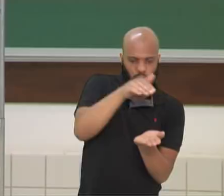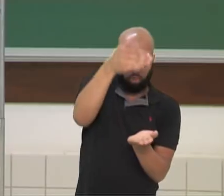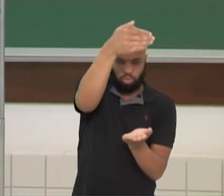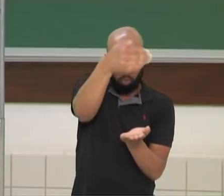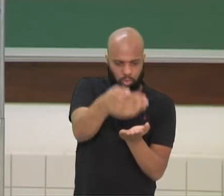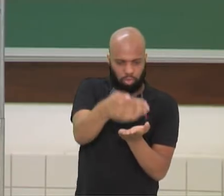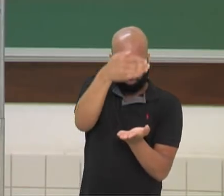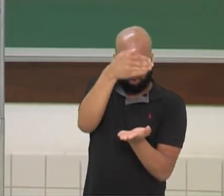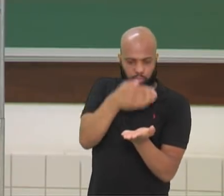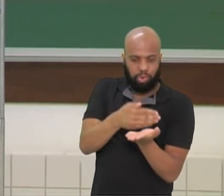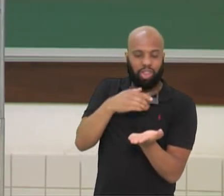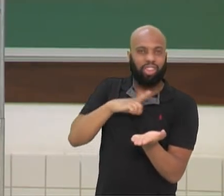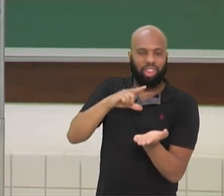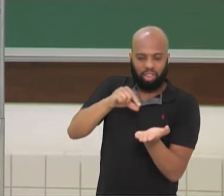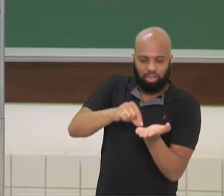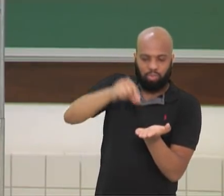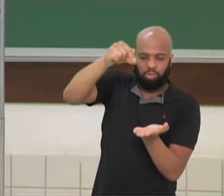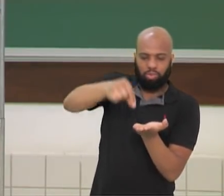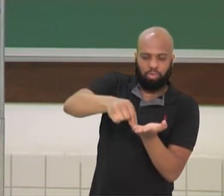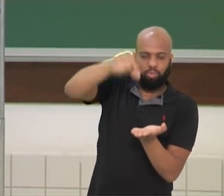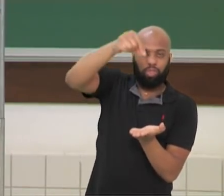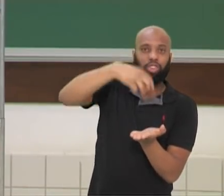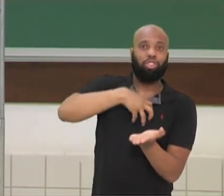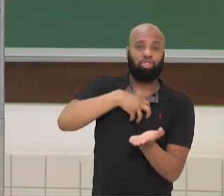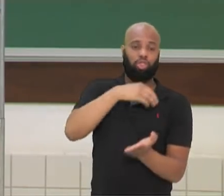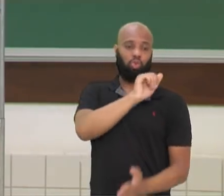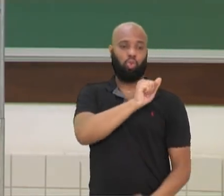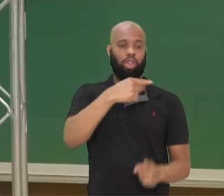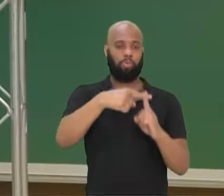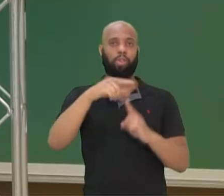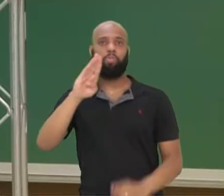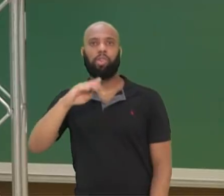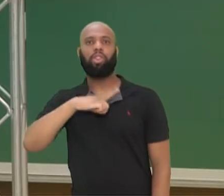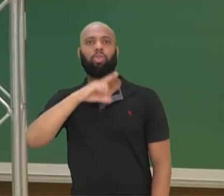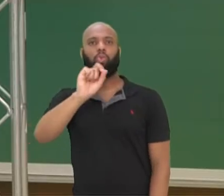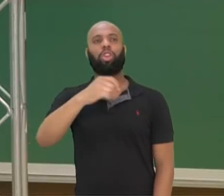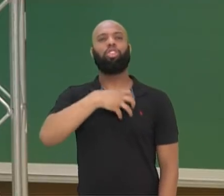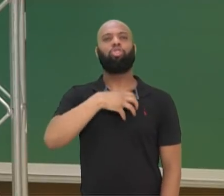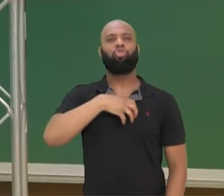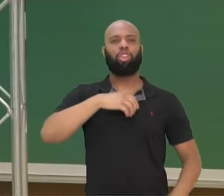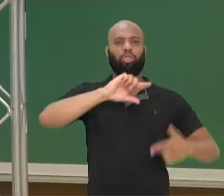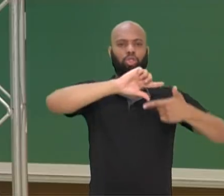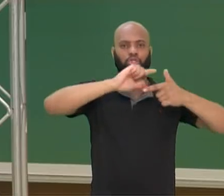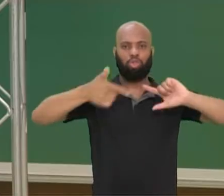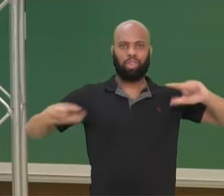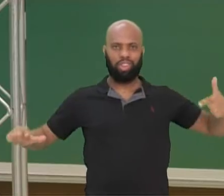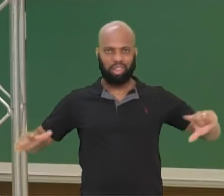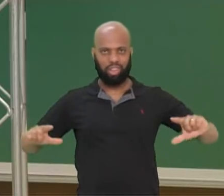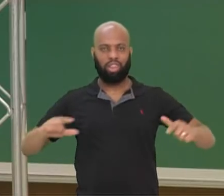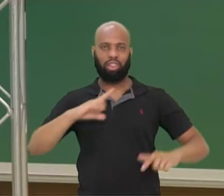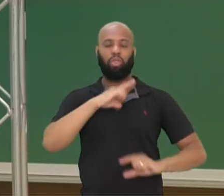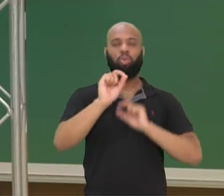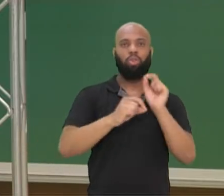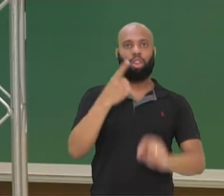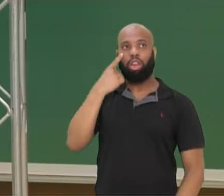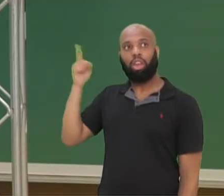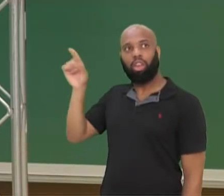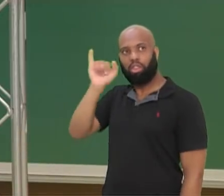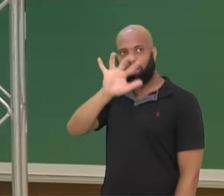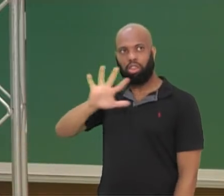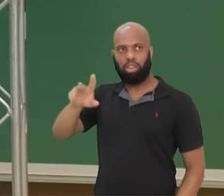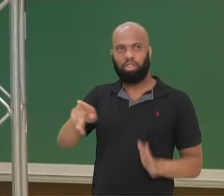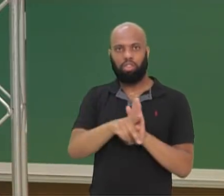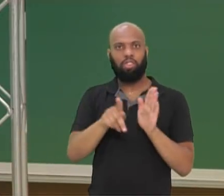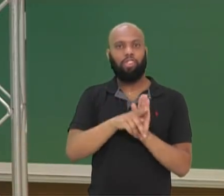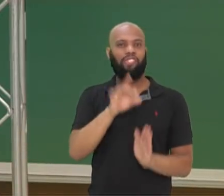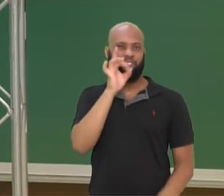B. Quando eu penso nisso geometricamente, eu tenho um cubo nesse formato aqui, que aparece no desenho, tá? Então